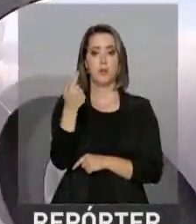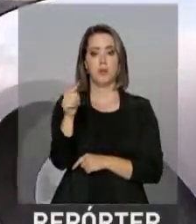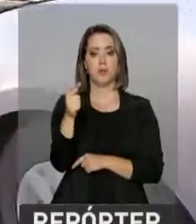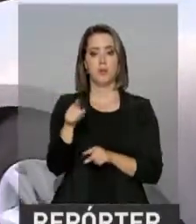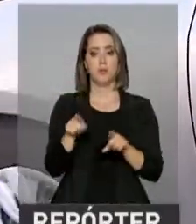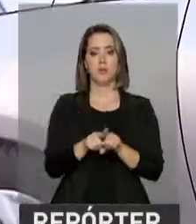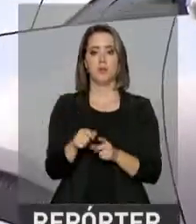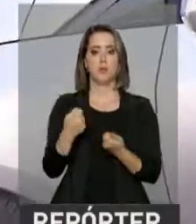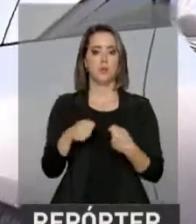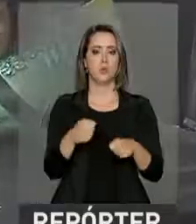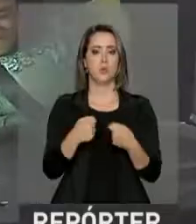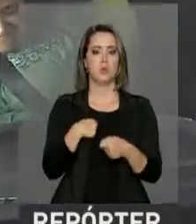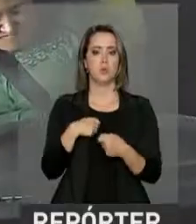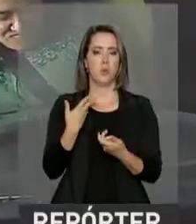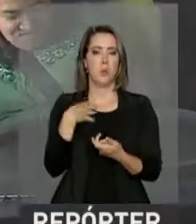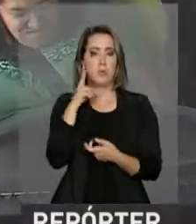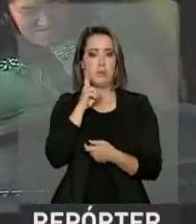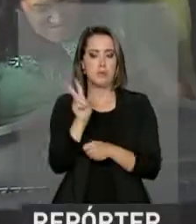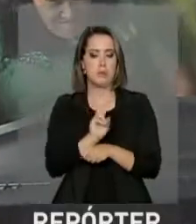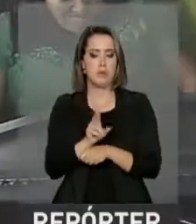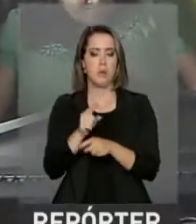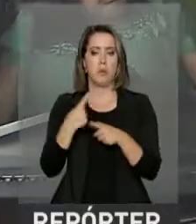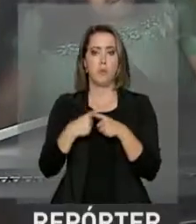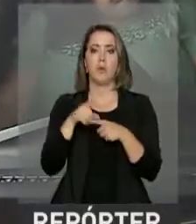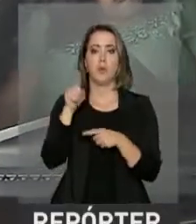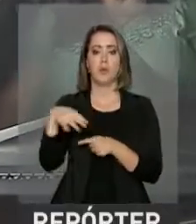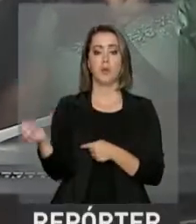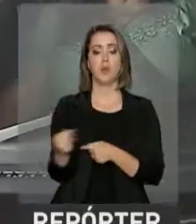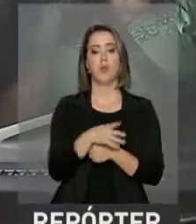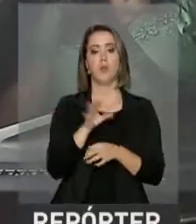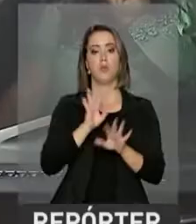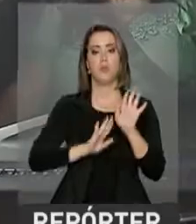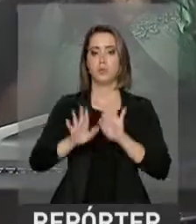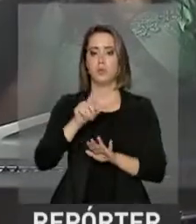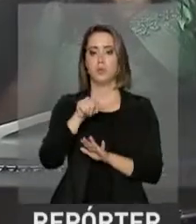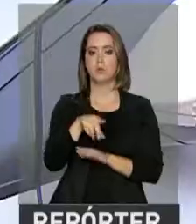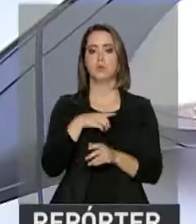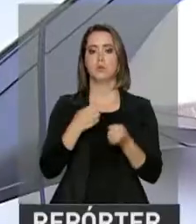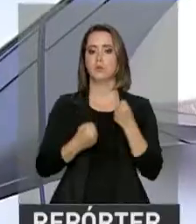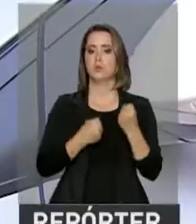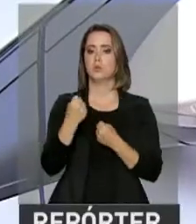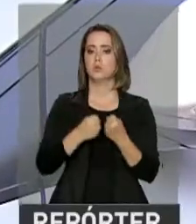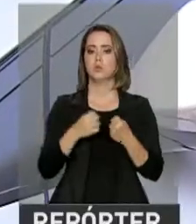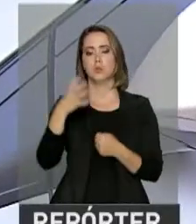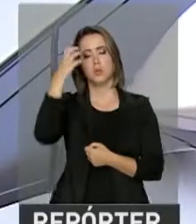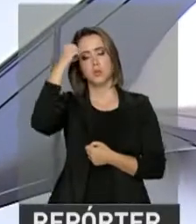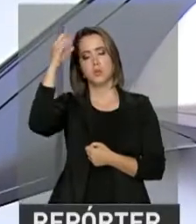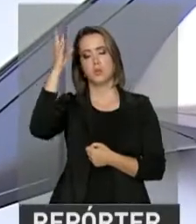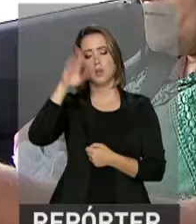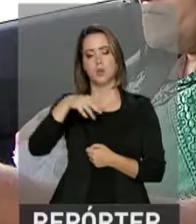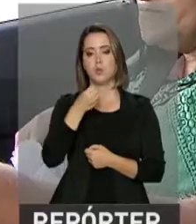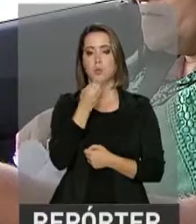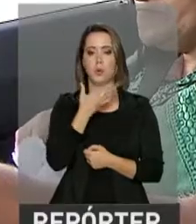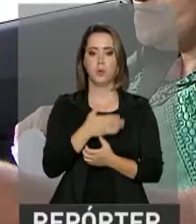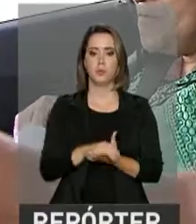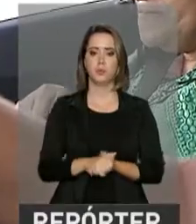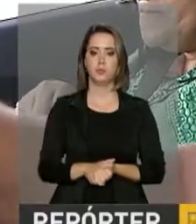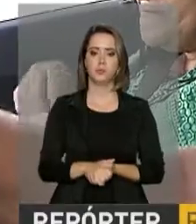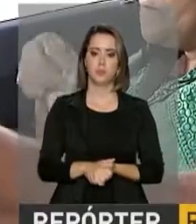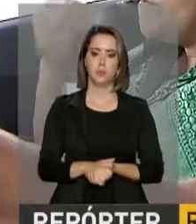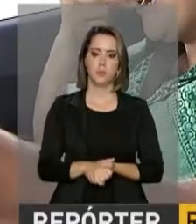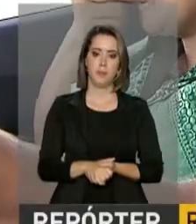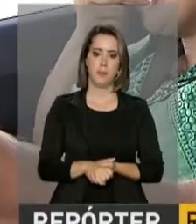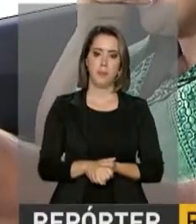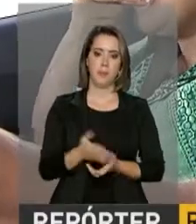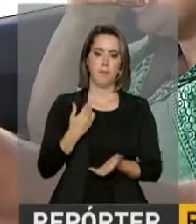precisou de revisão porque é novo, mas a empresária toma alguns cuidados ao dirigir para que a viagem seja tranquila. Eu mantenho,